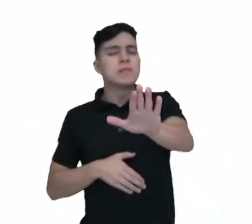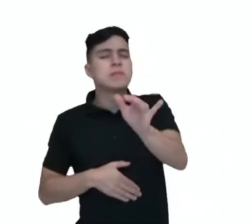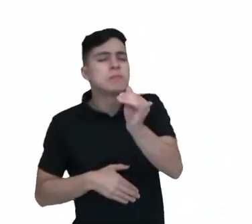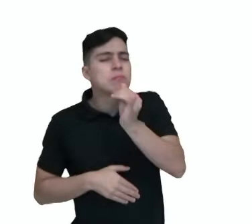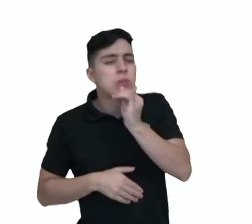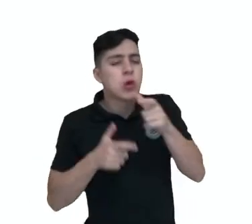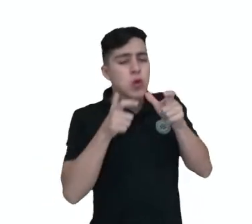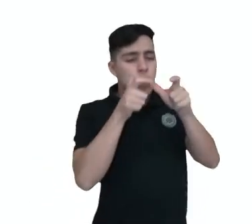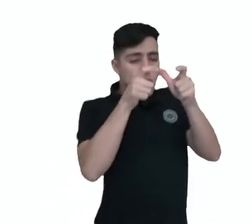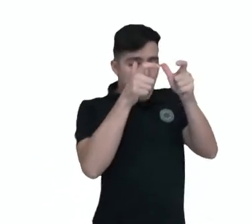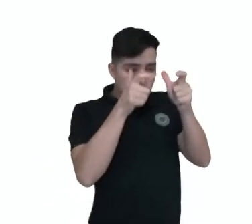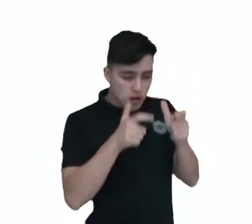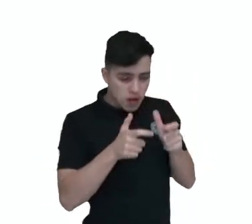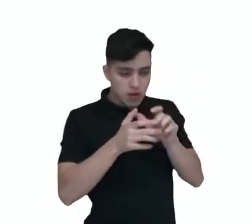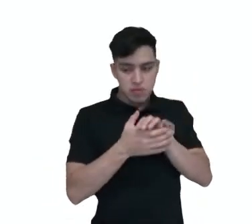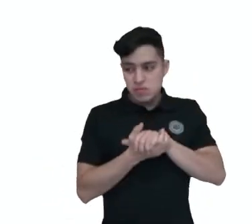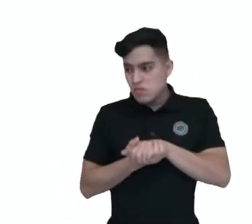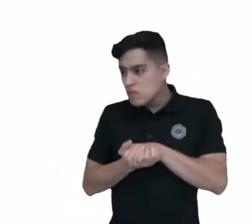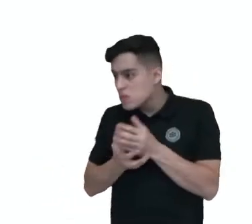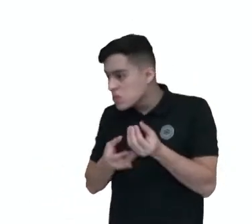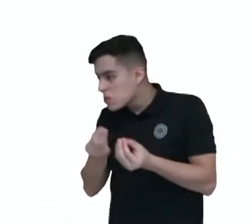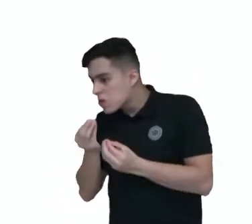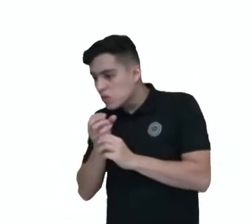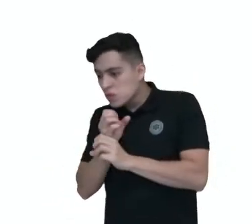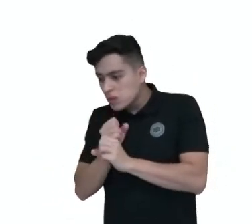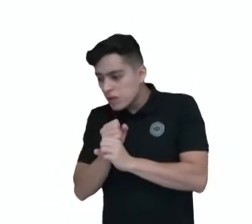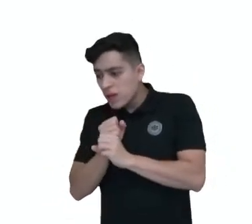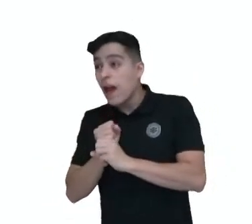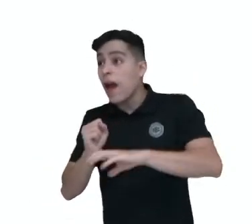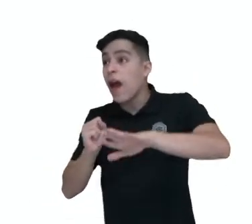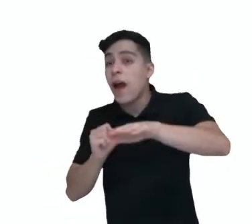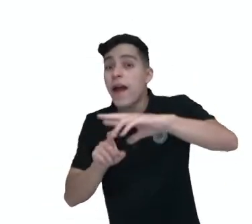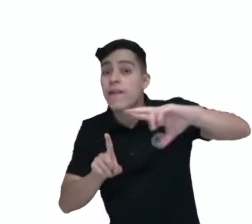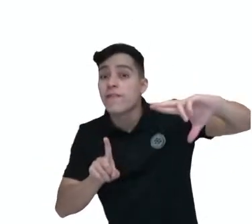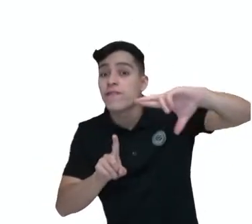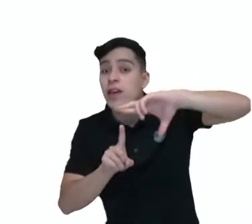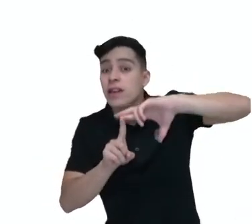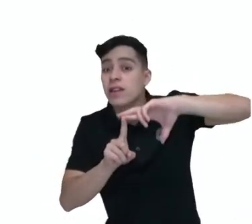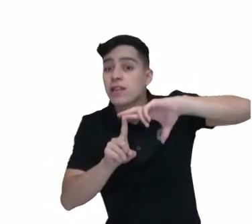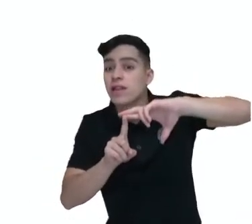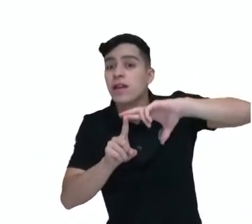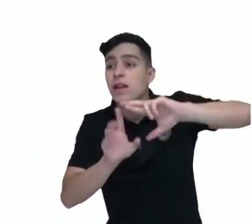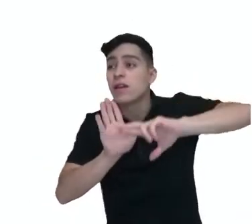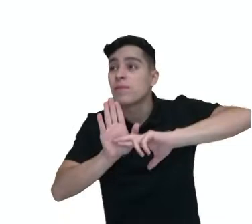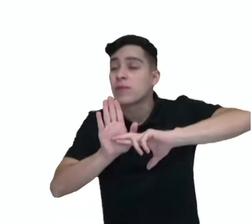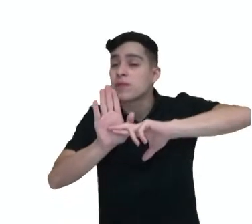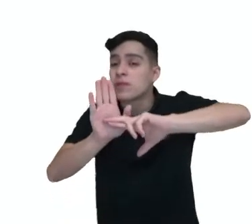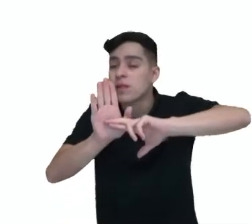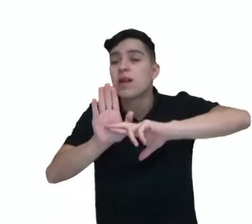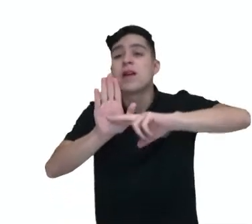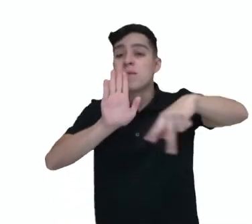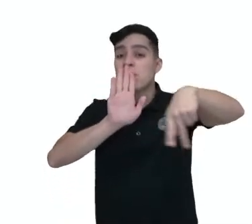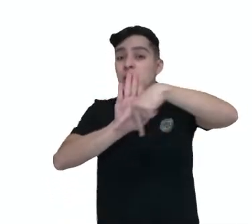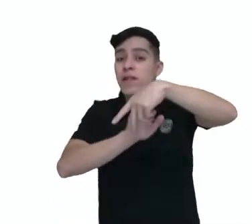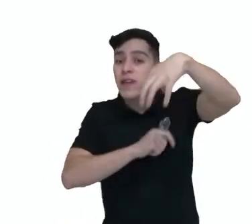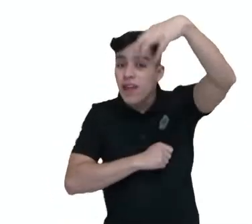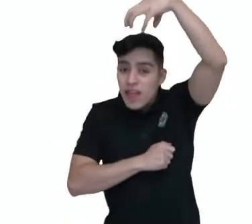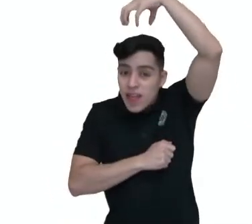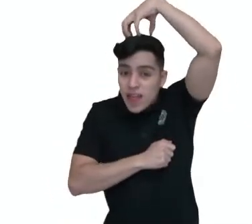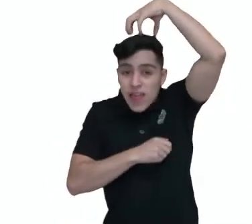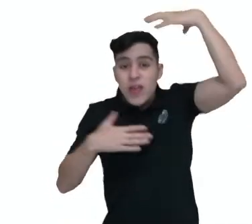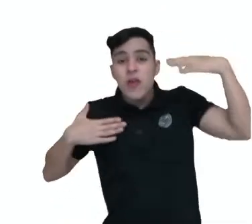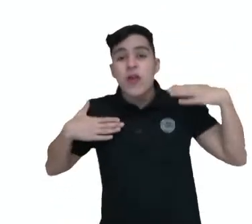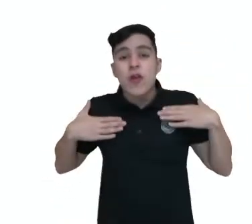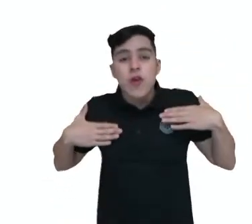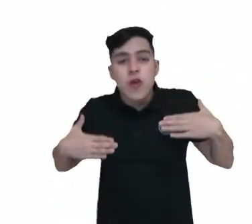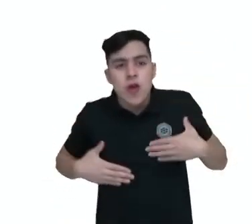medidas usavam como referência o corpo de um rei. Então aqui, pessoal, polegada, pé,